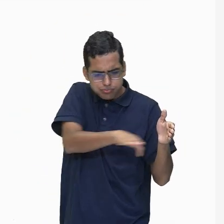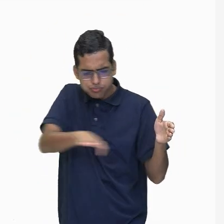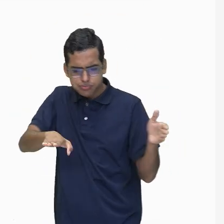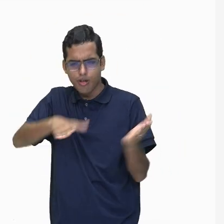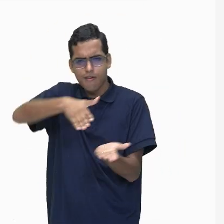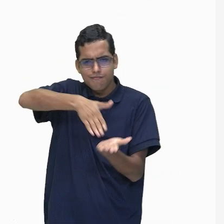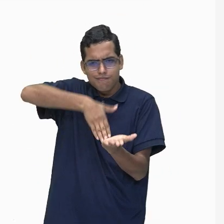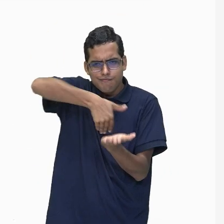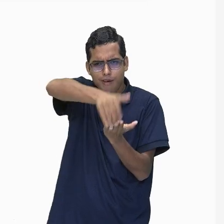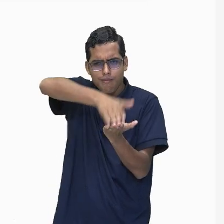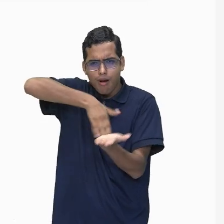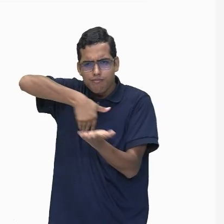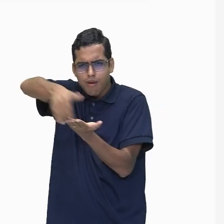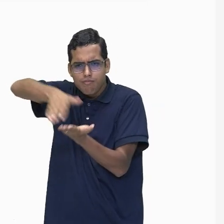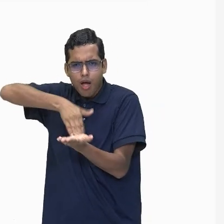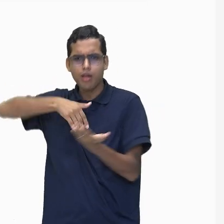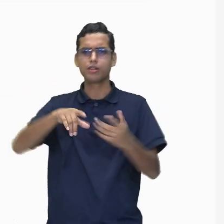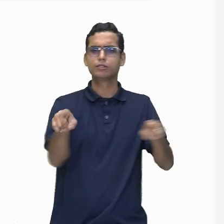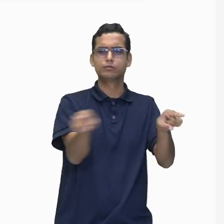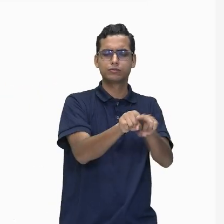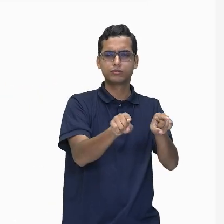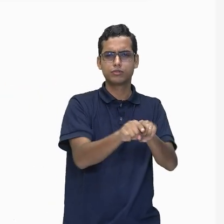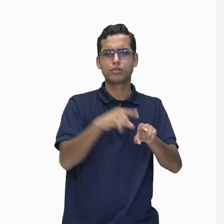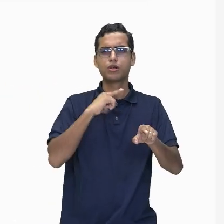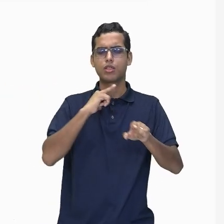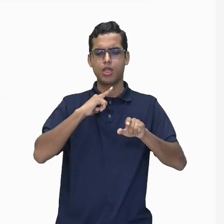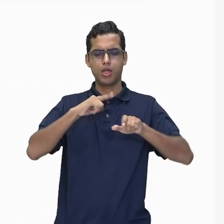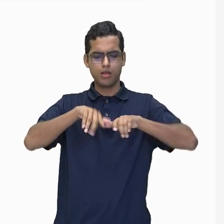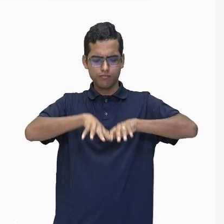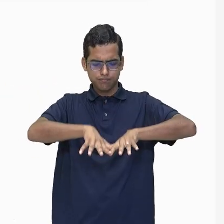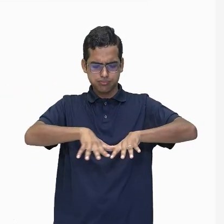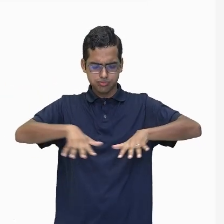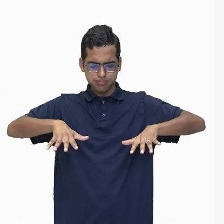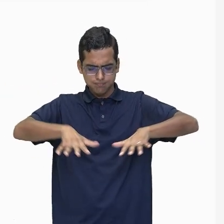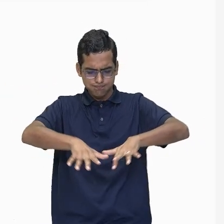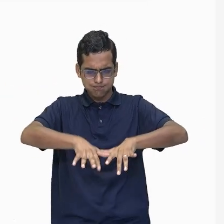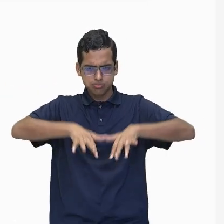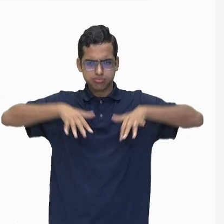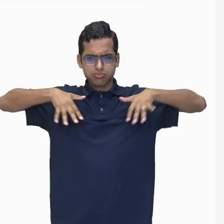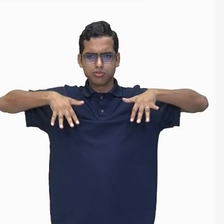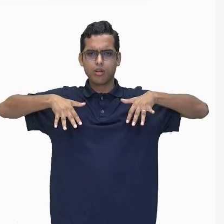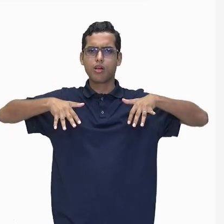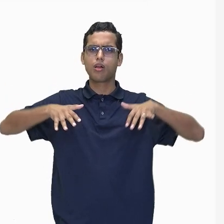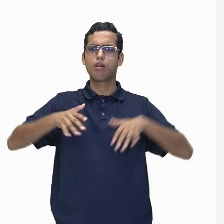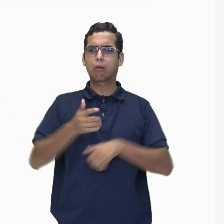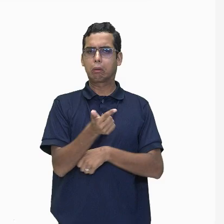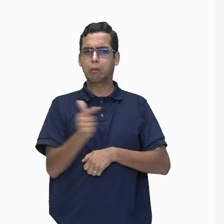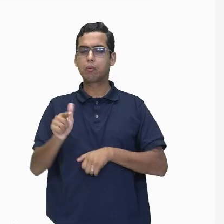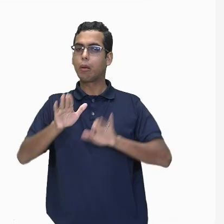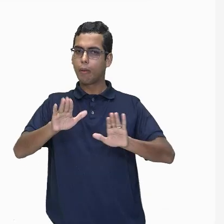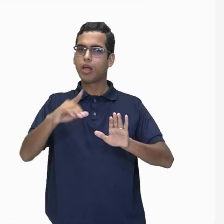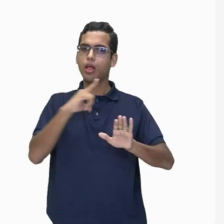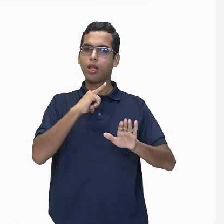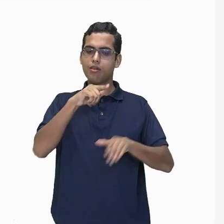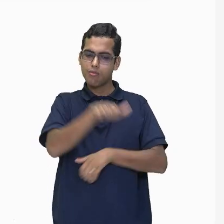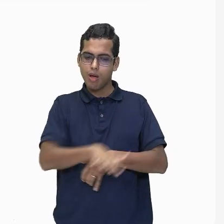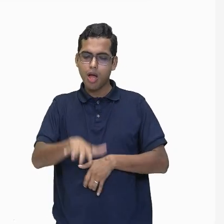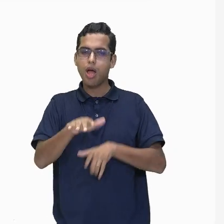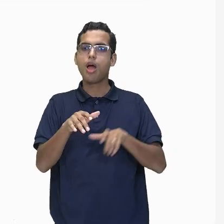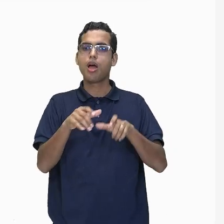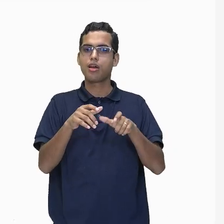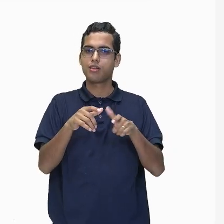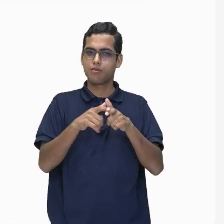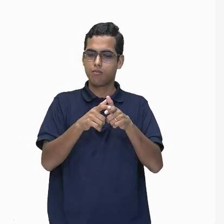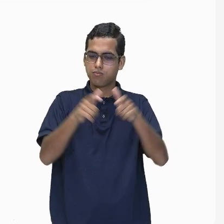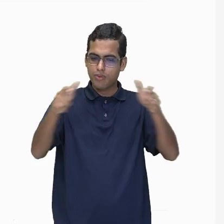ou arquibancadas, mas tenha geralmente um espaço amplo, que é onde ali a comunidade